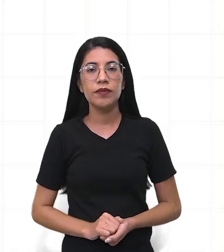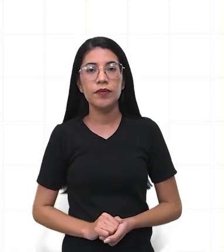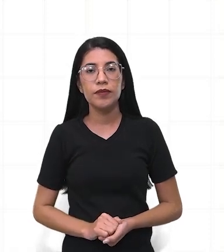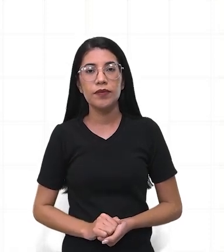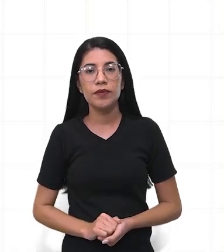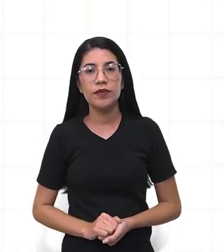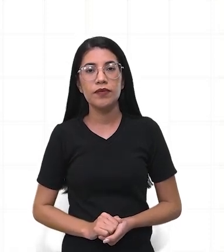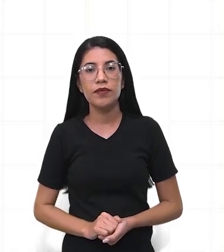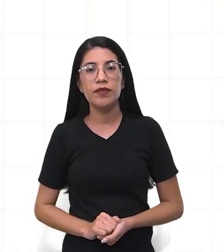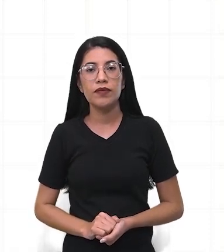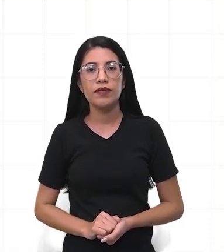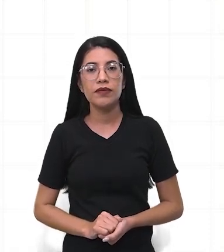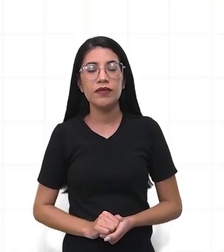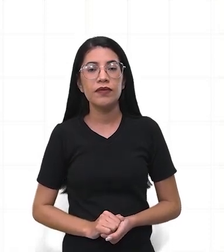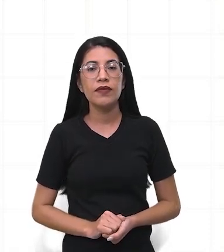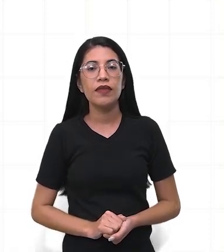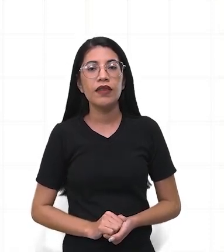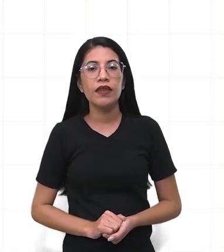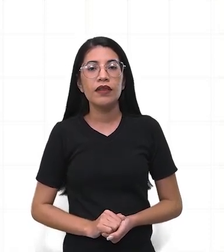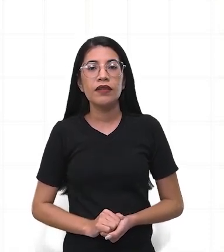Então,